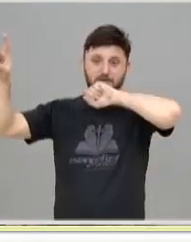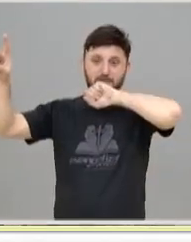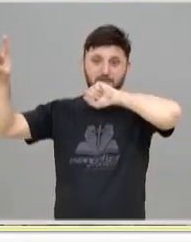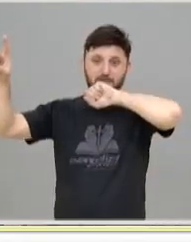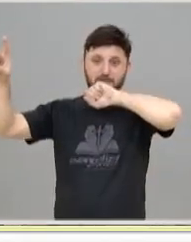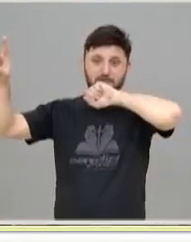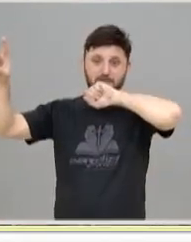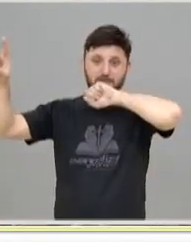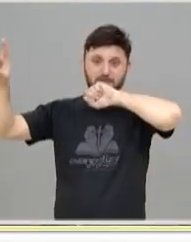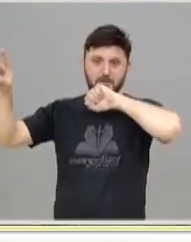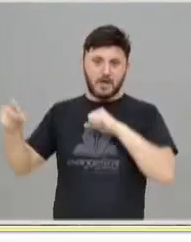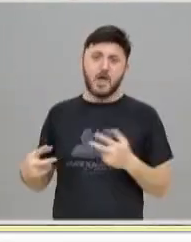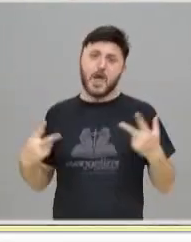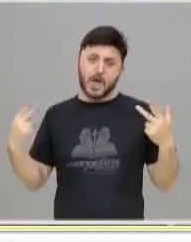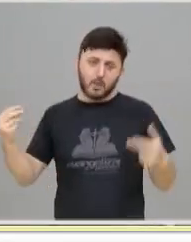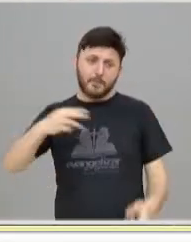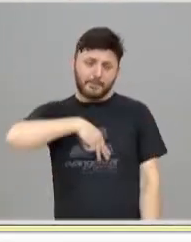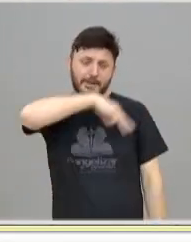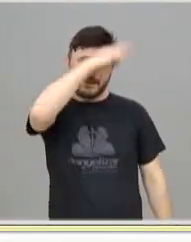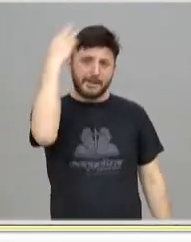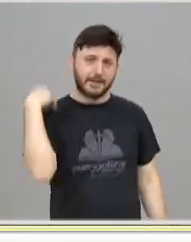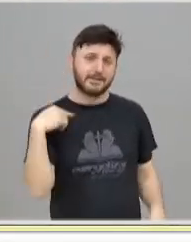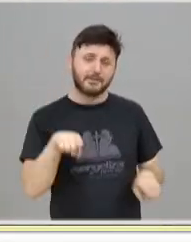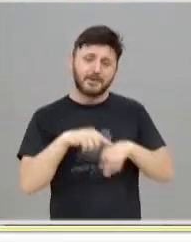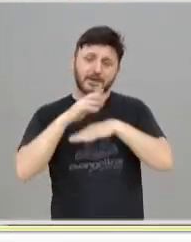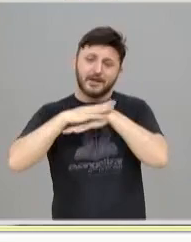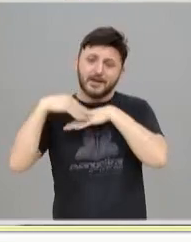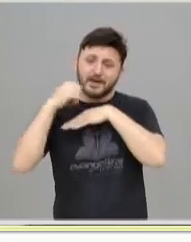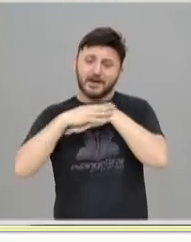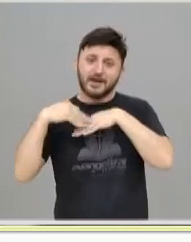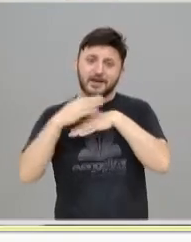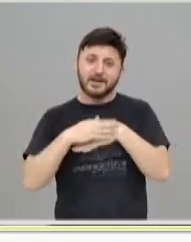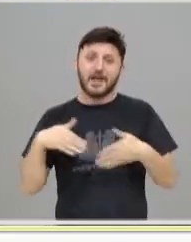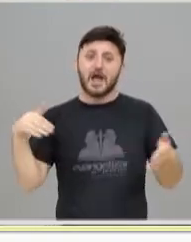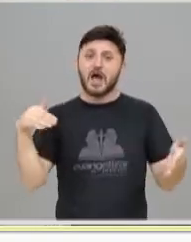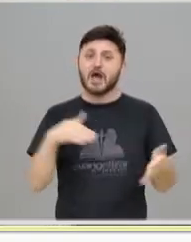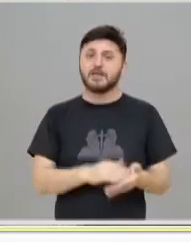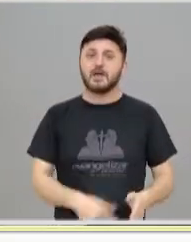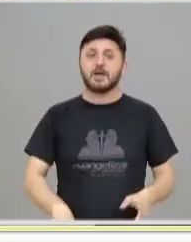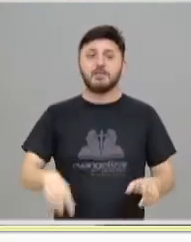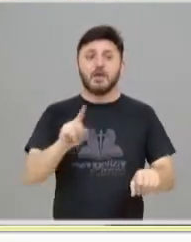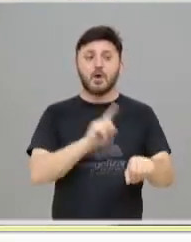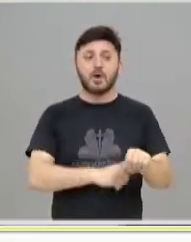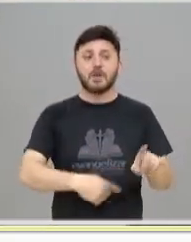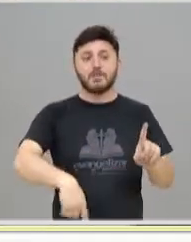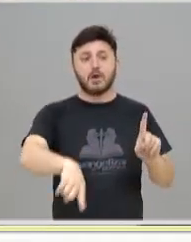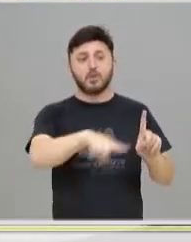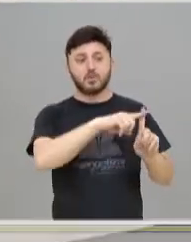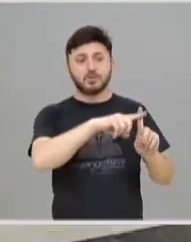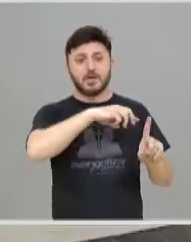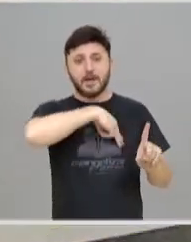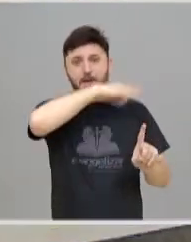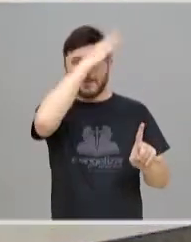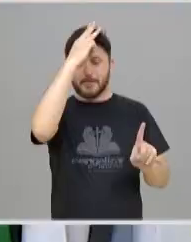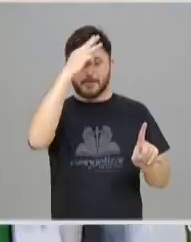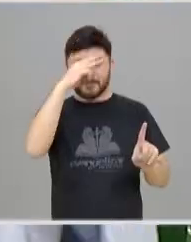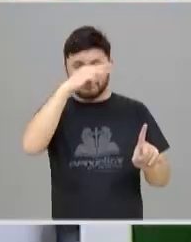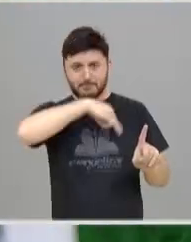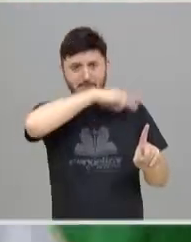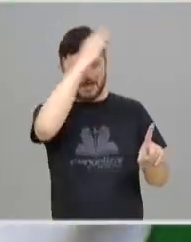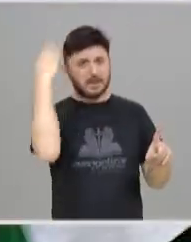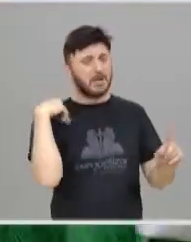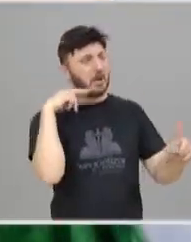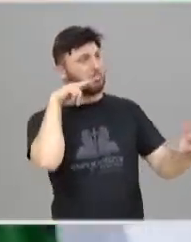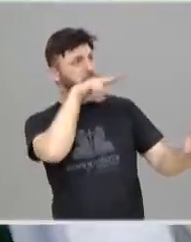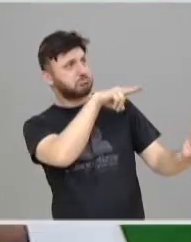Claro que com Nossa Senhora ele tinha um carinho muito grande, até o último momento na cruz, ele não tendo mais nada para dar,